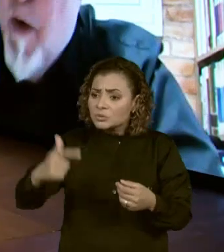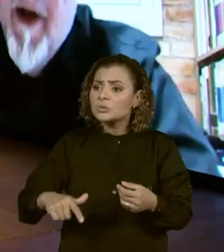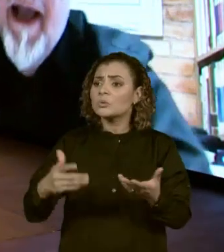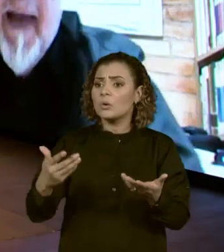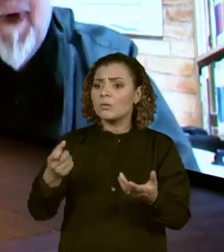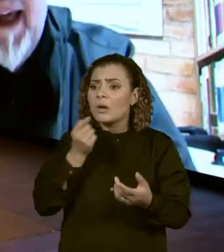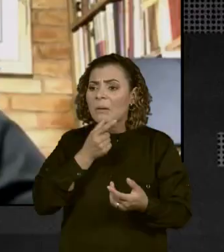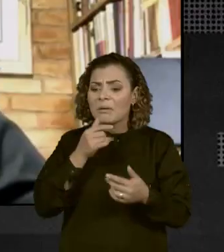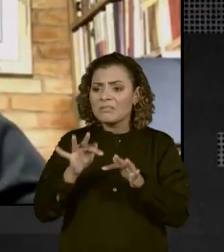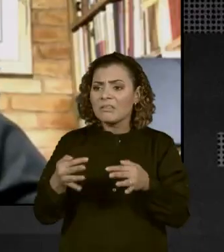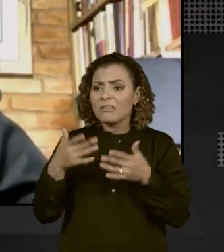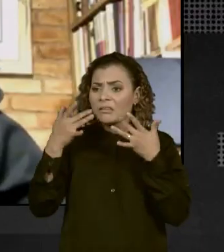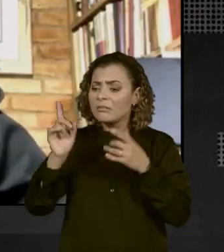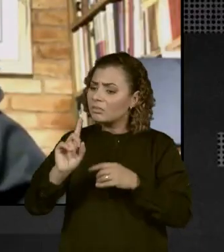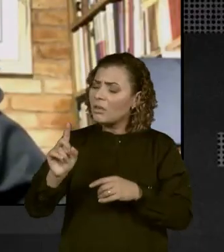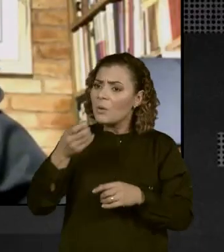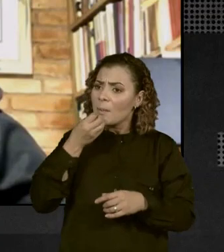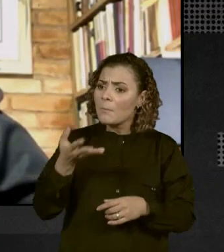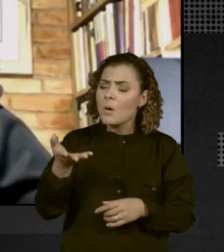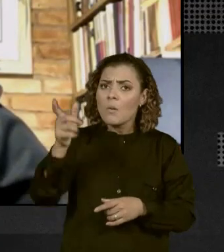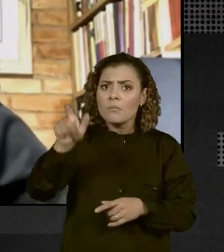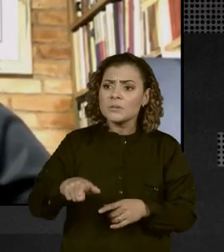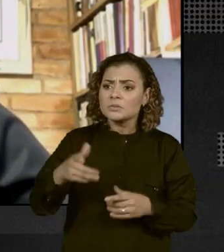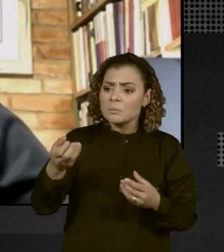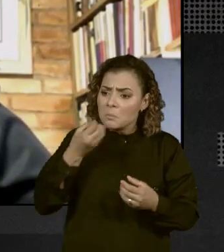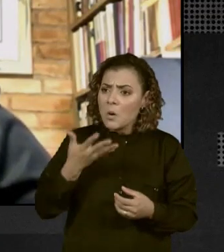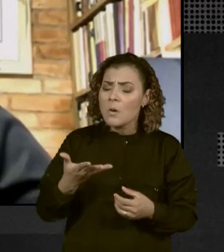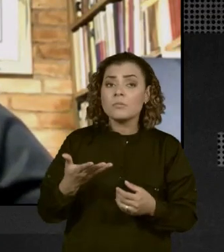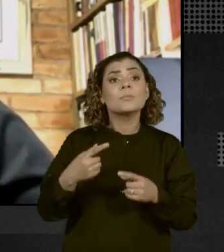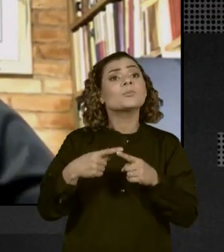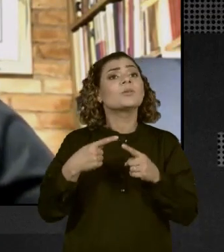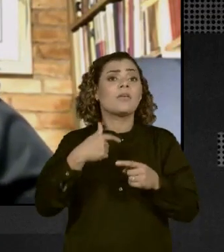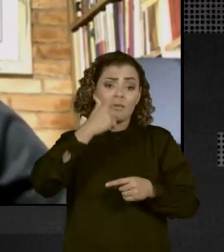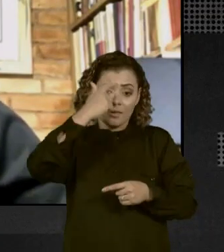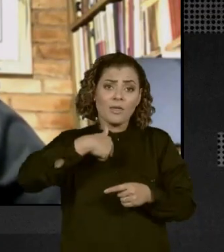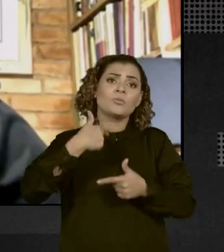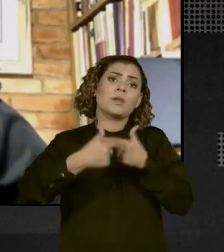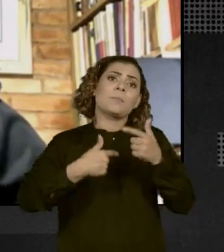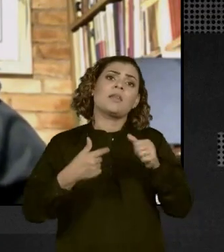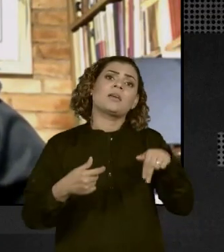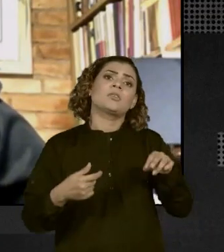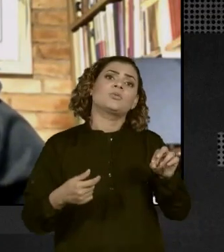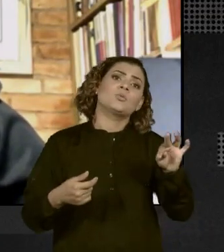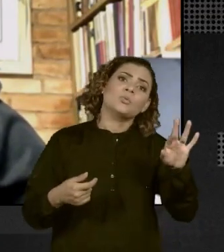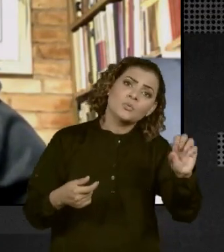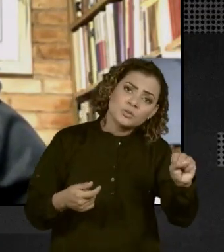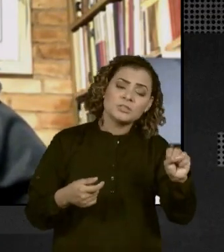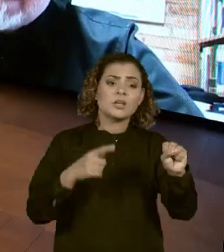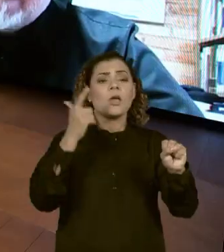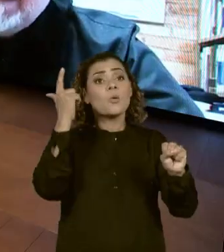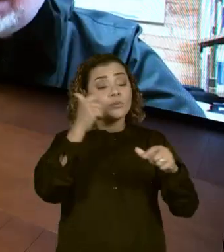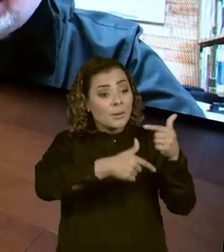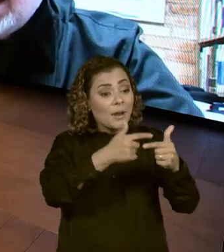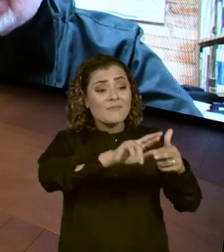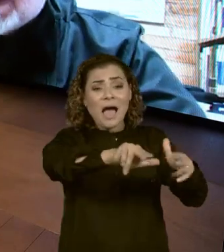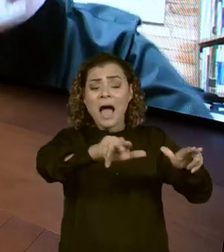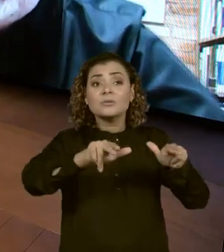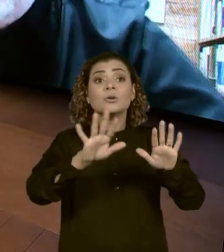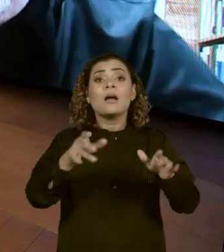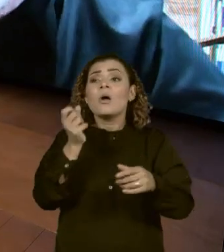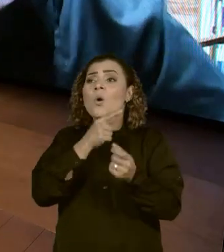que fazer alguma coisa, porque esse ator tá... Que desperdício é esse? Não é possível, entendeu? Mais uma vez, o Cássio numa